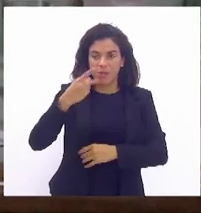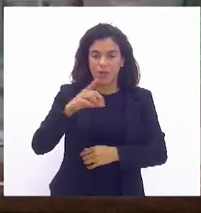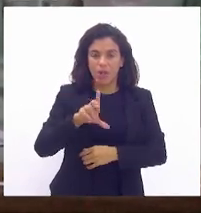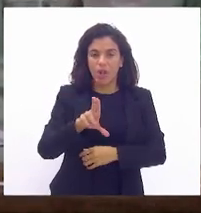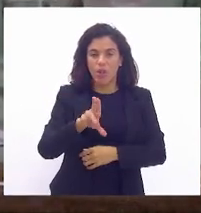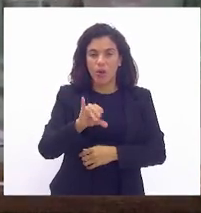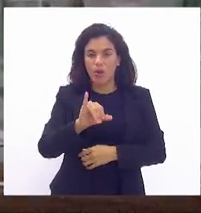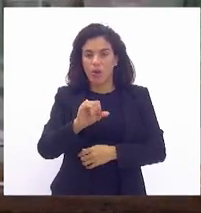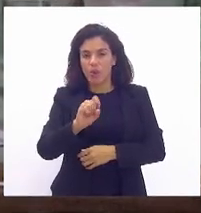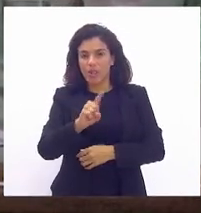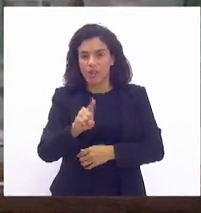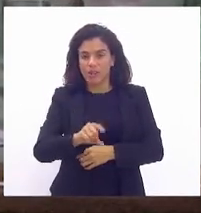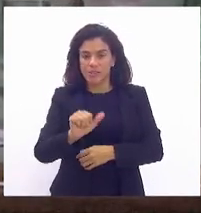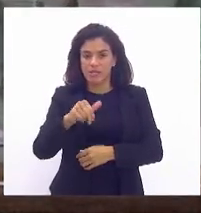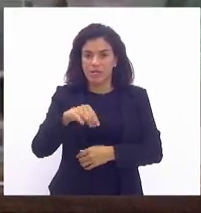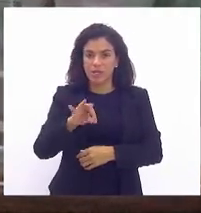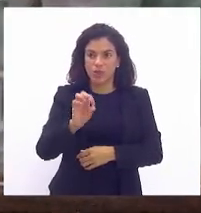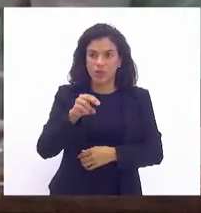Antônio.